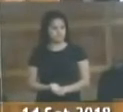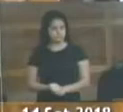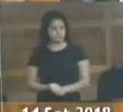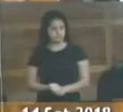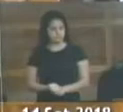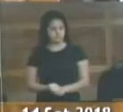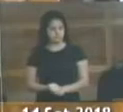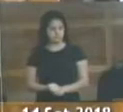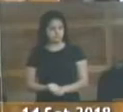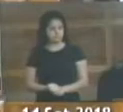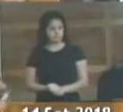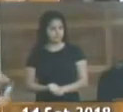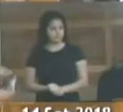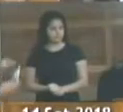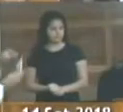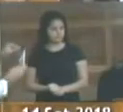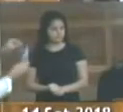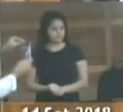Quero